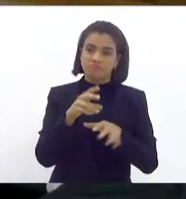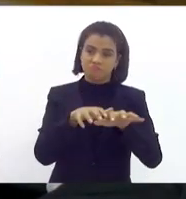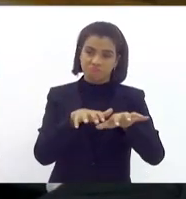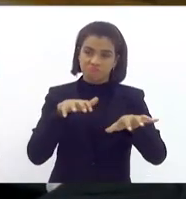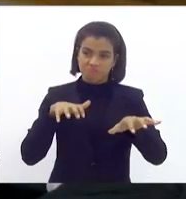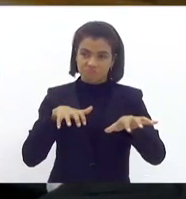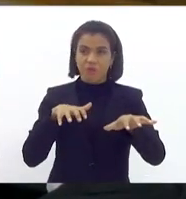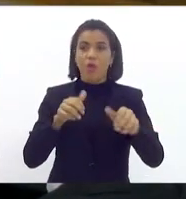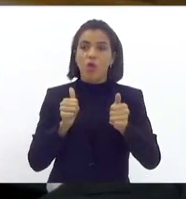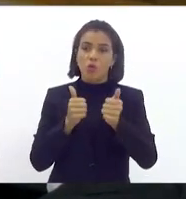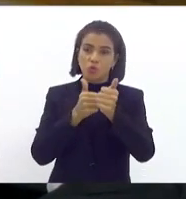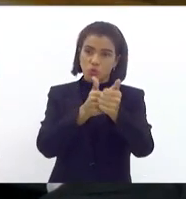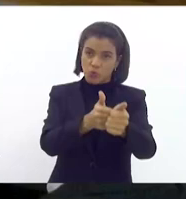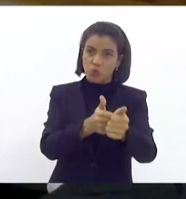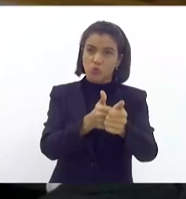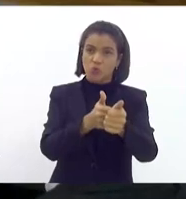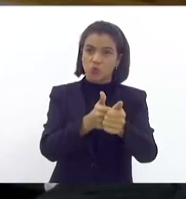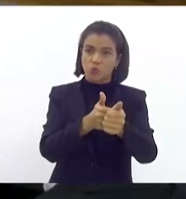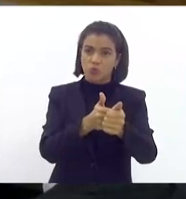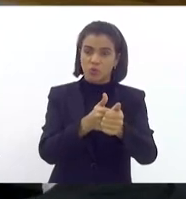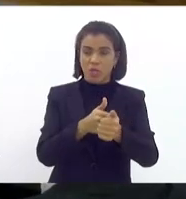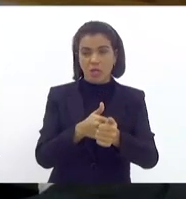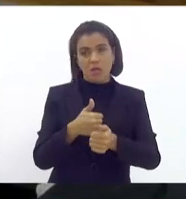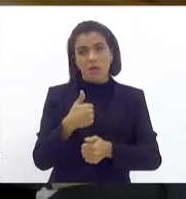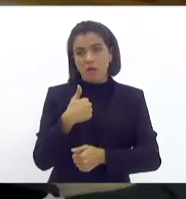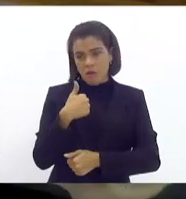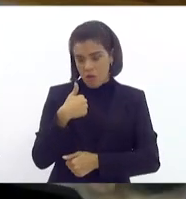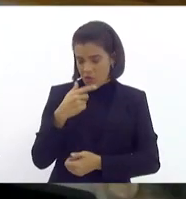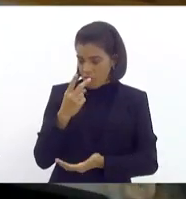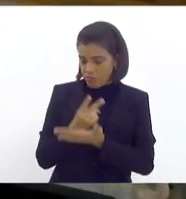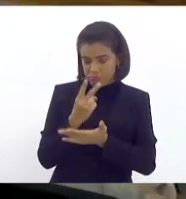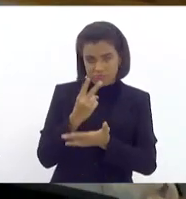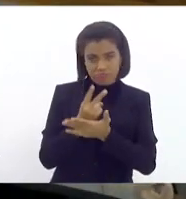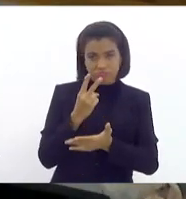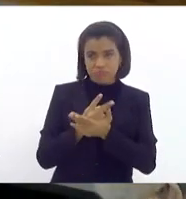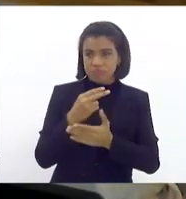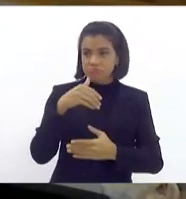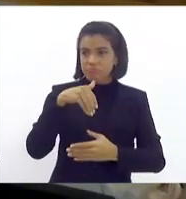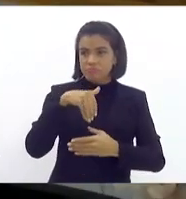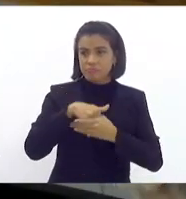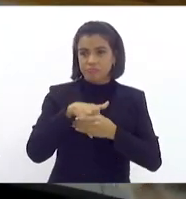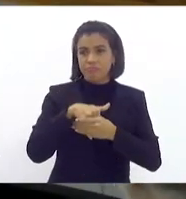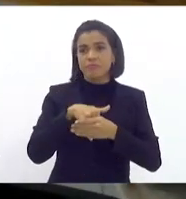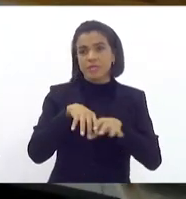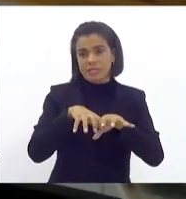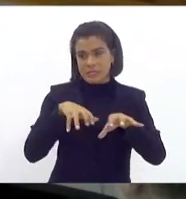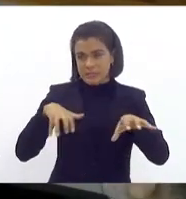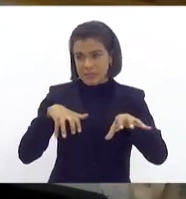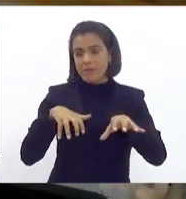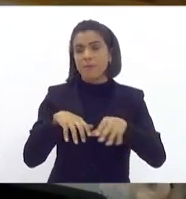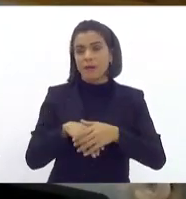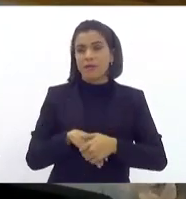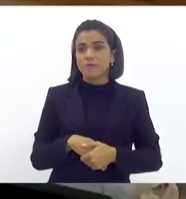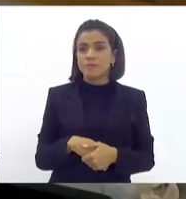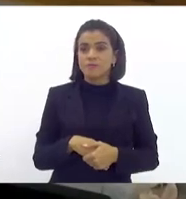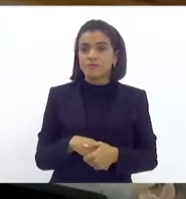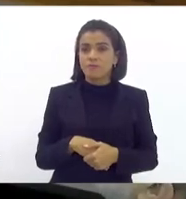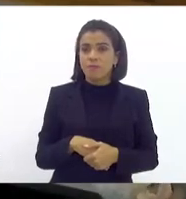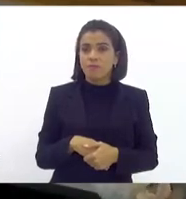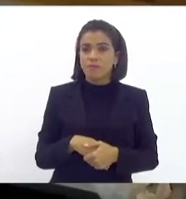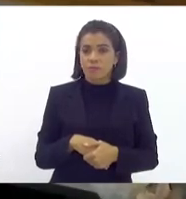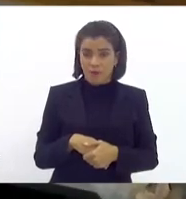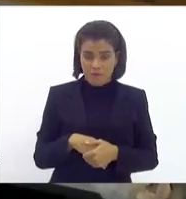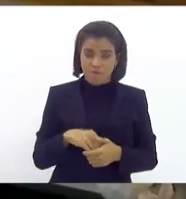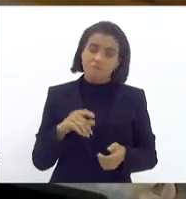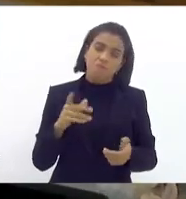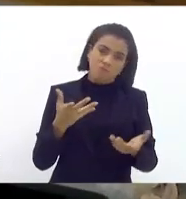eu voto não, com olha, ele. A gente vota, eu vou manter o voto separado, então, para registrar fazer o seguinte, posicionamento. A gente faz um